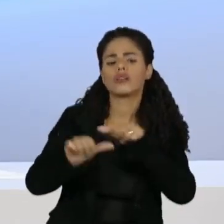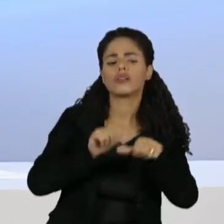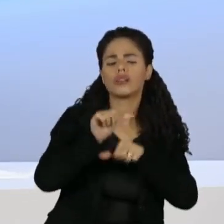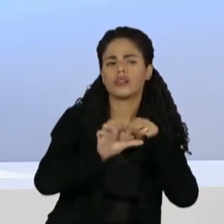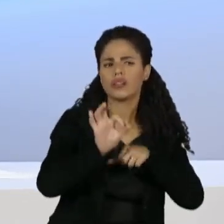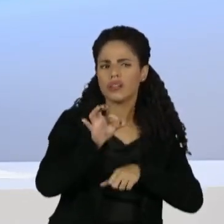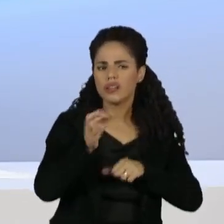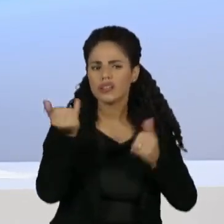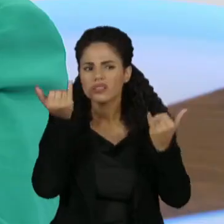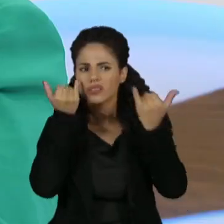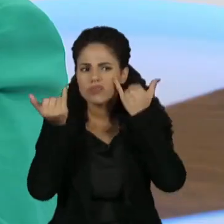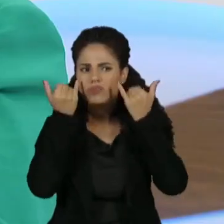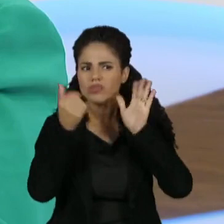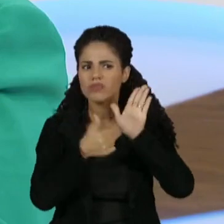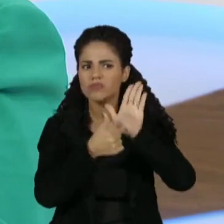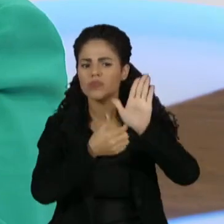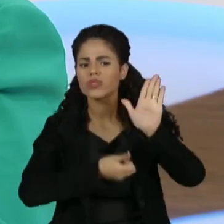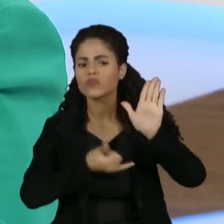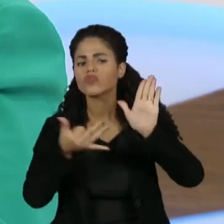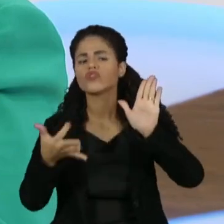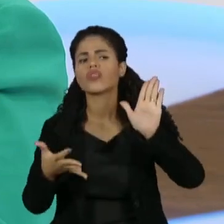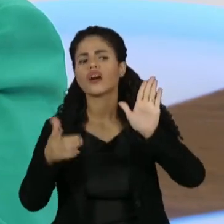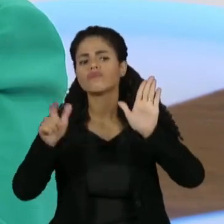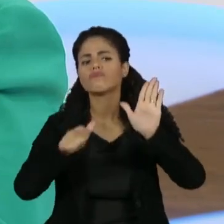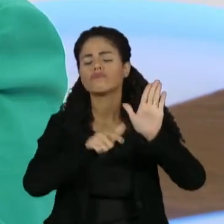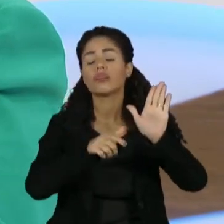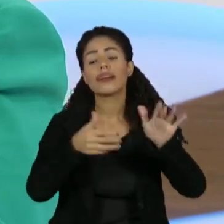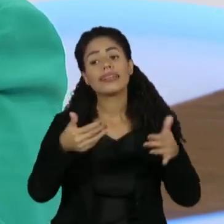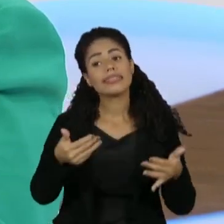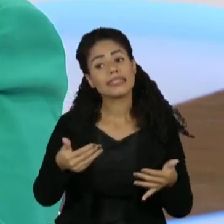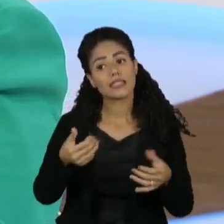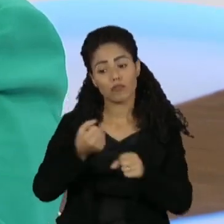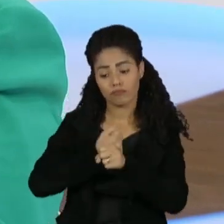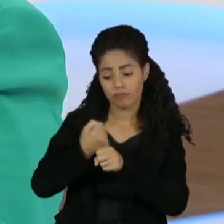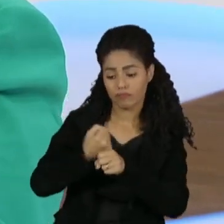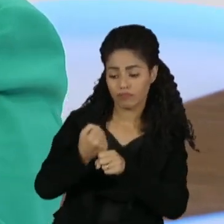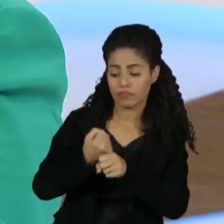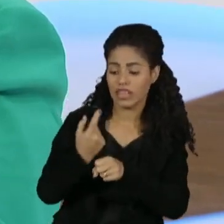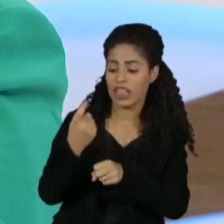essas estatísticas? Eu creio que nos próximos 10 anos a gente vai ter um panorama melhor.